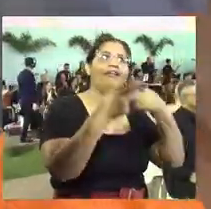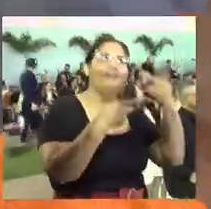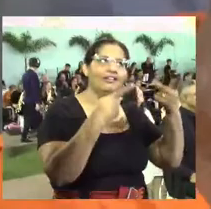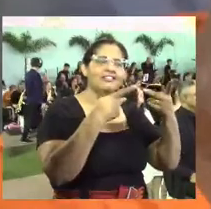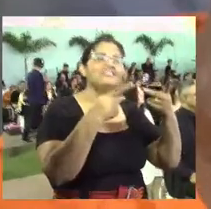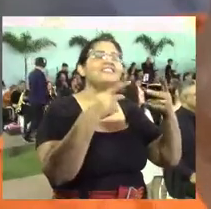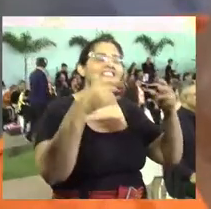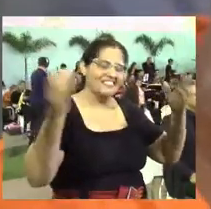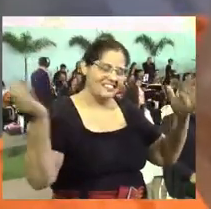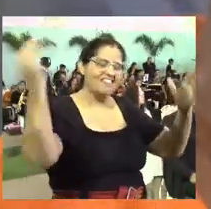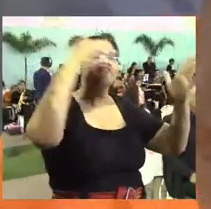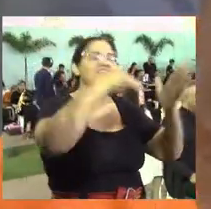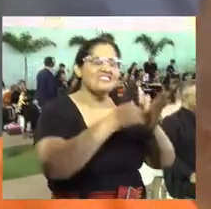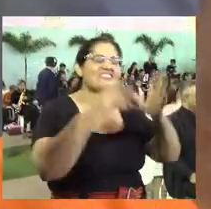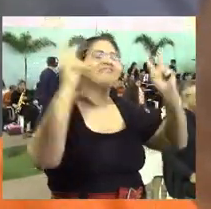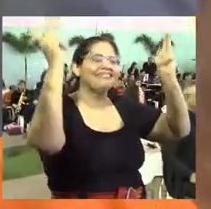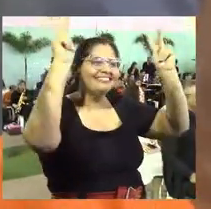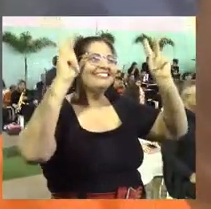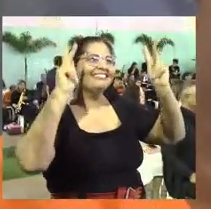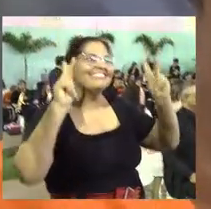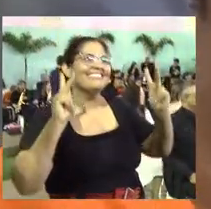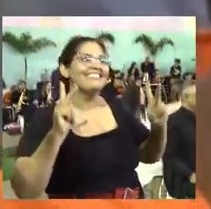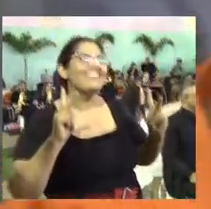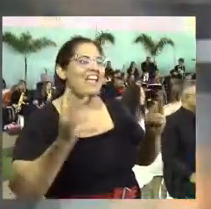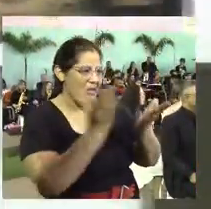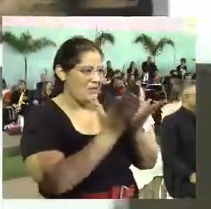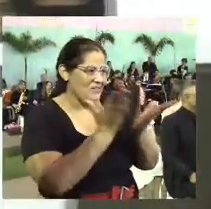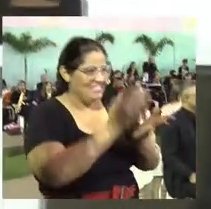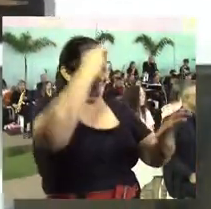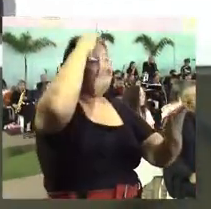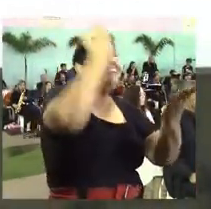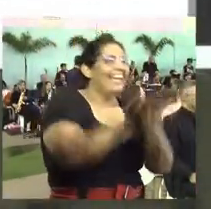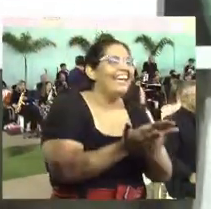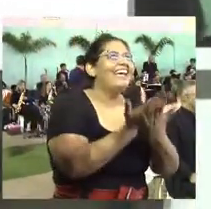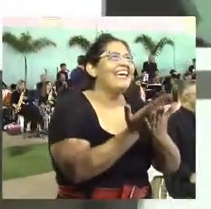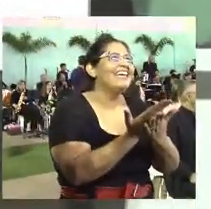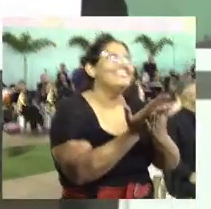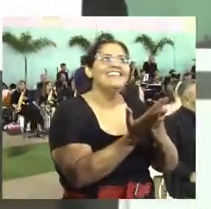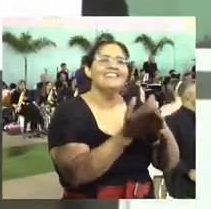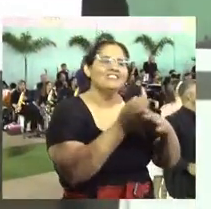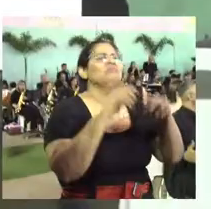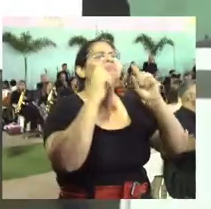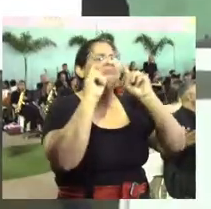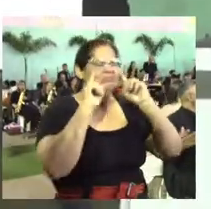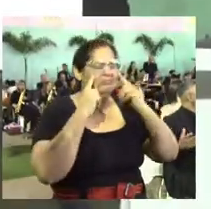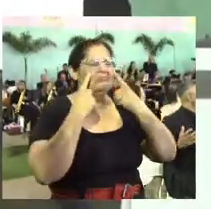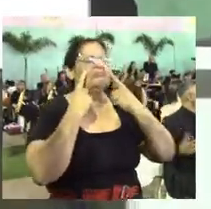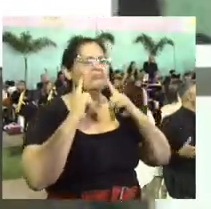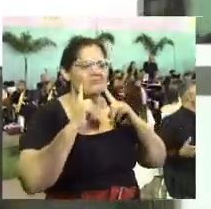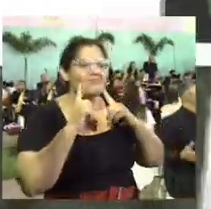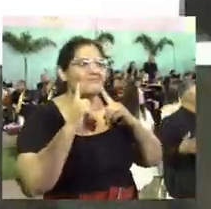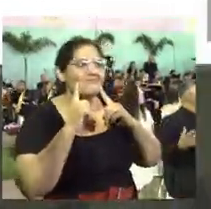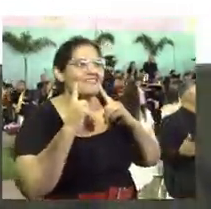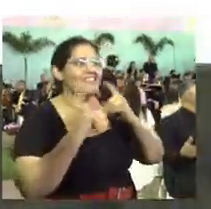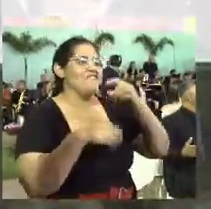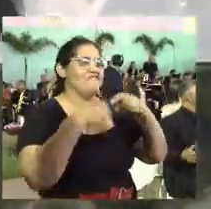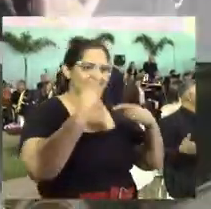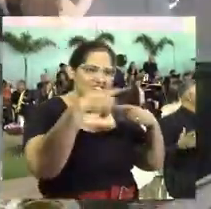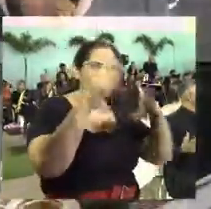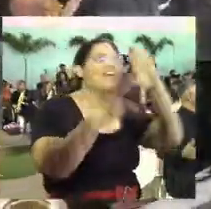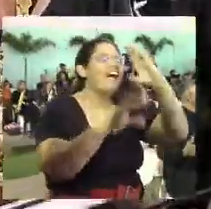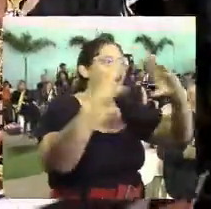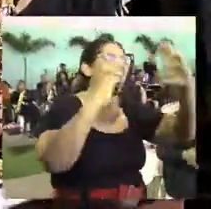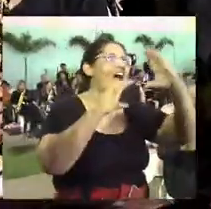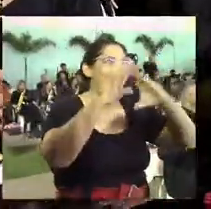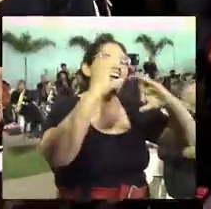da Vitória Isso é só para crente que crê onde você chorou você irá cantar